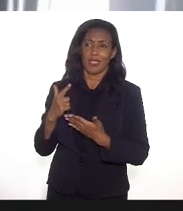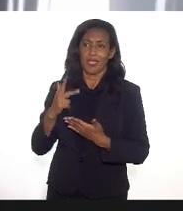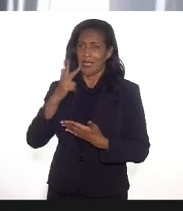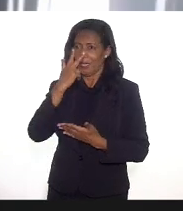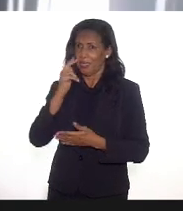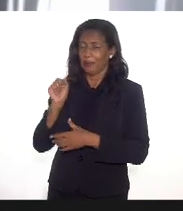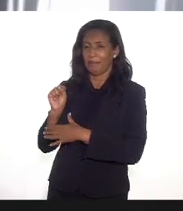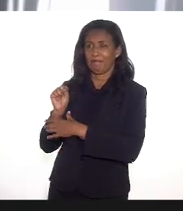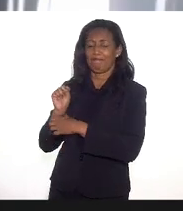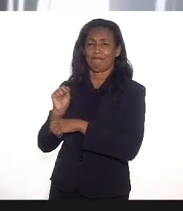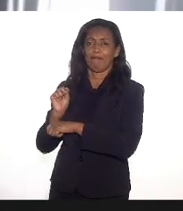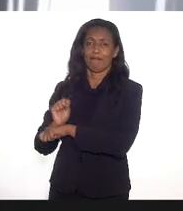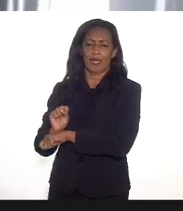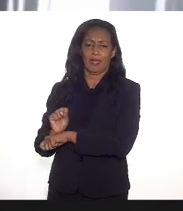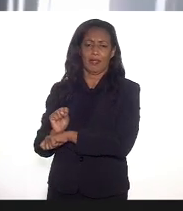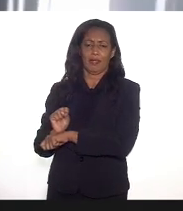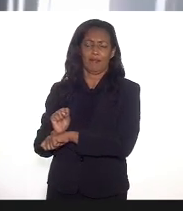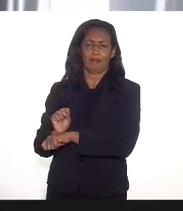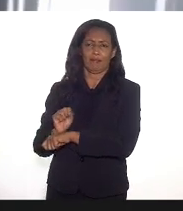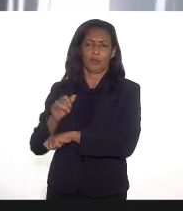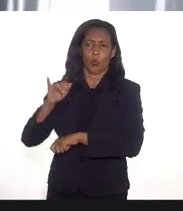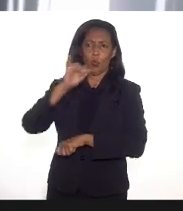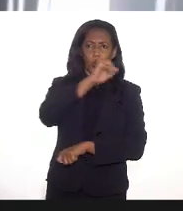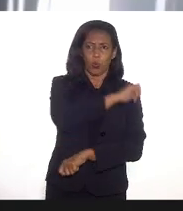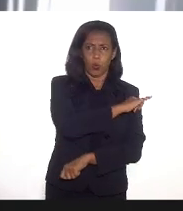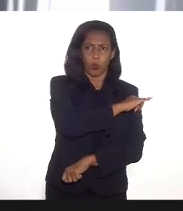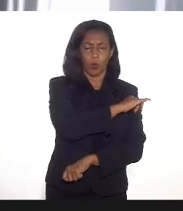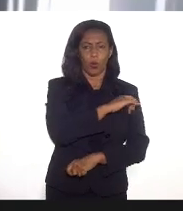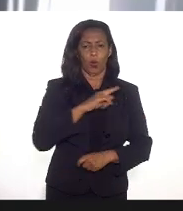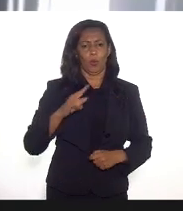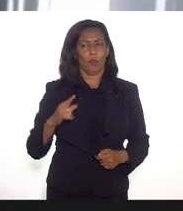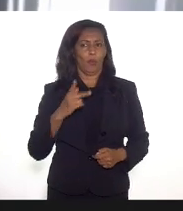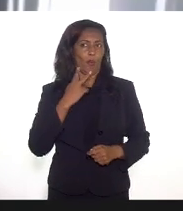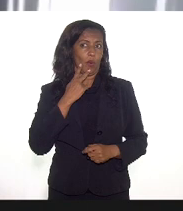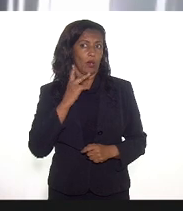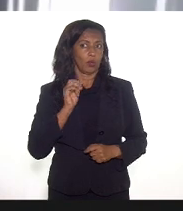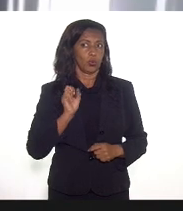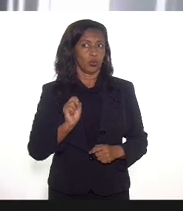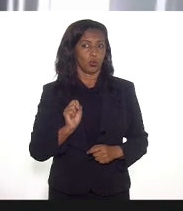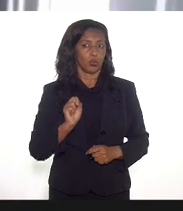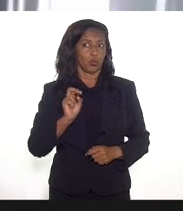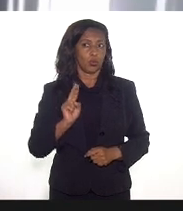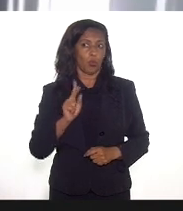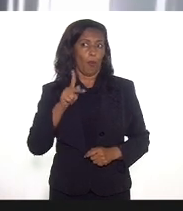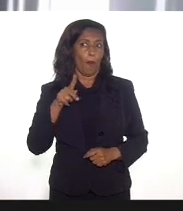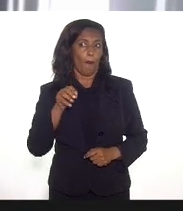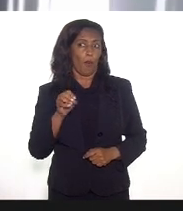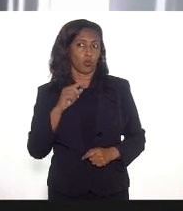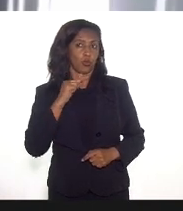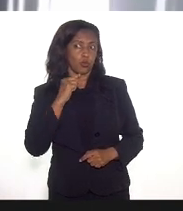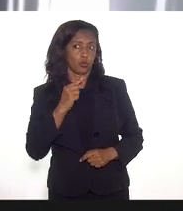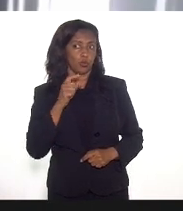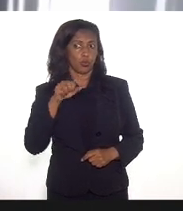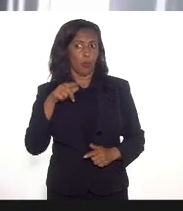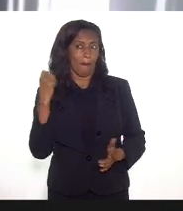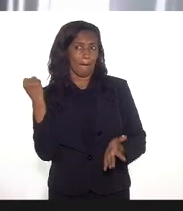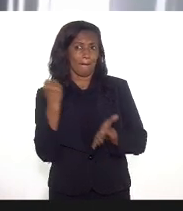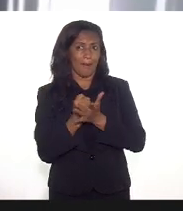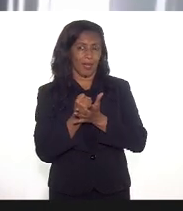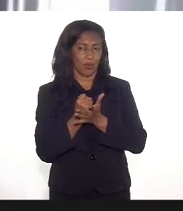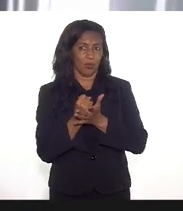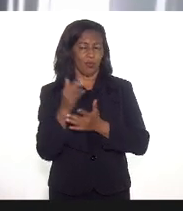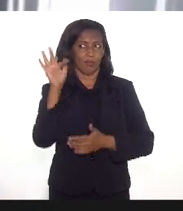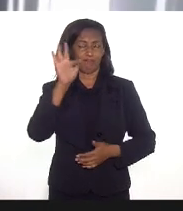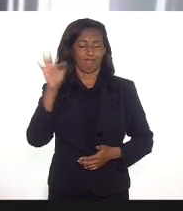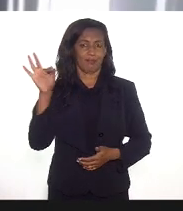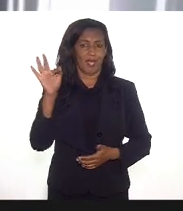economia fluminense e que tem a ver com esse suposto, eu vou repetir, com esse suposto pacto federativo,